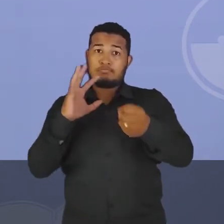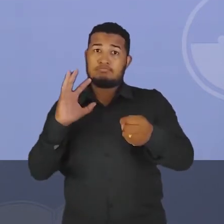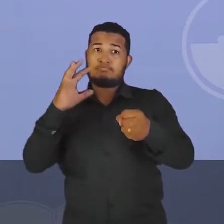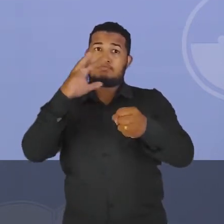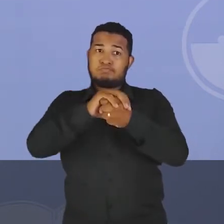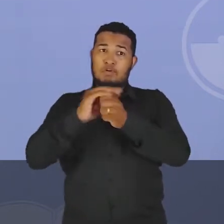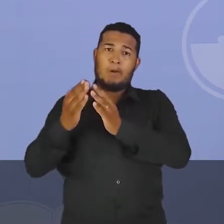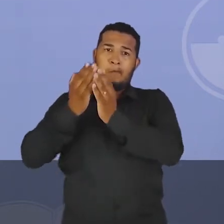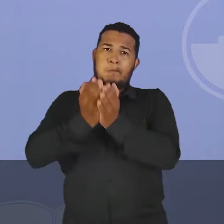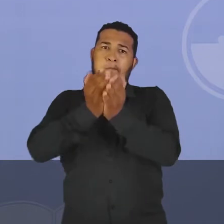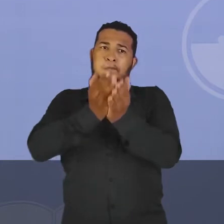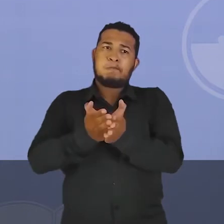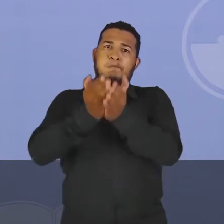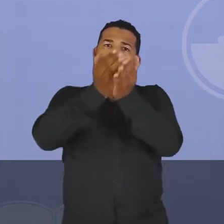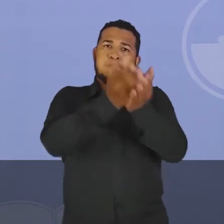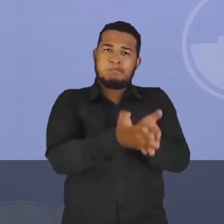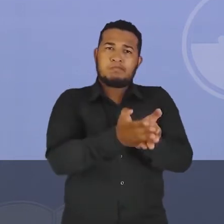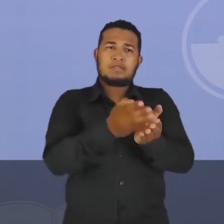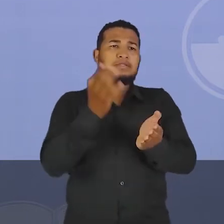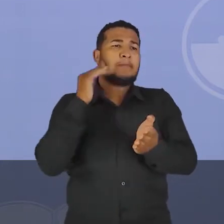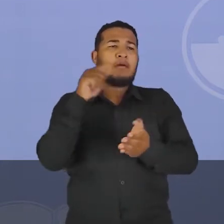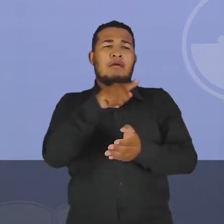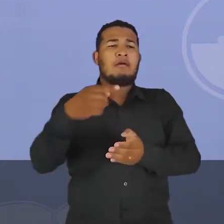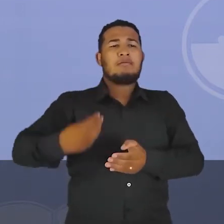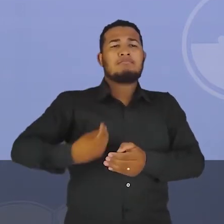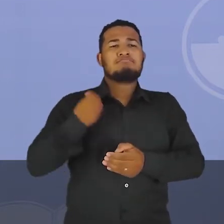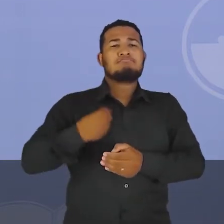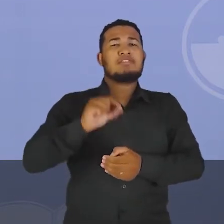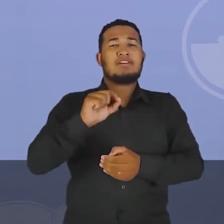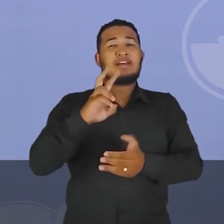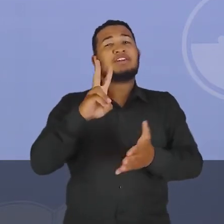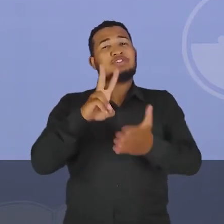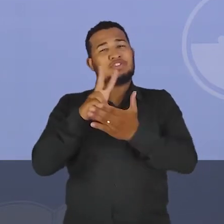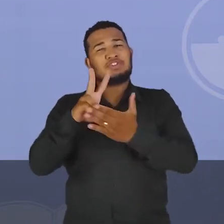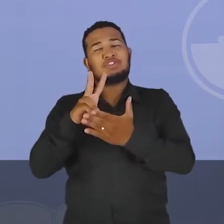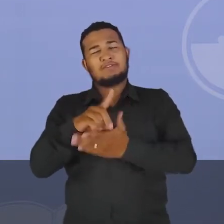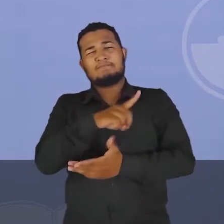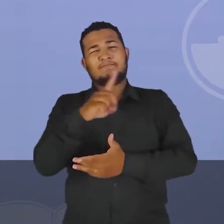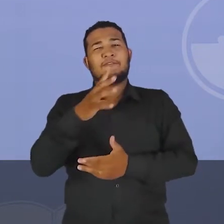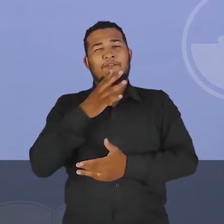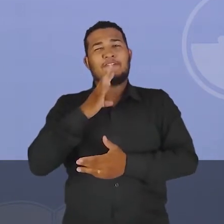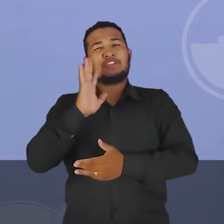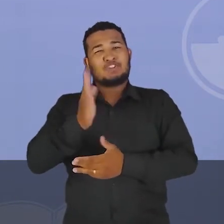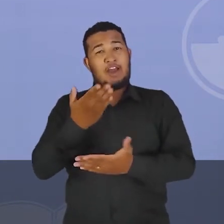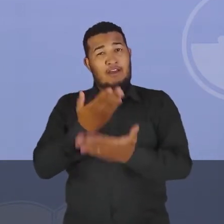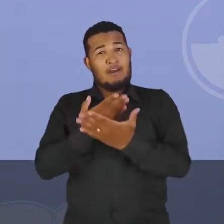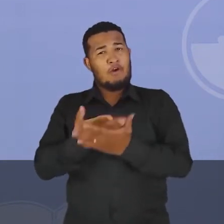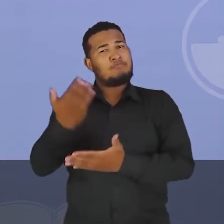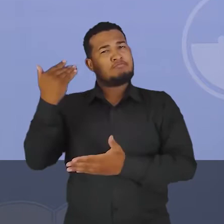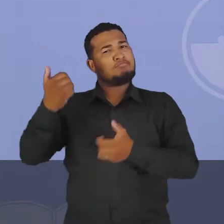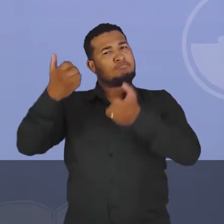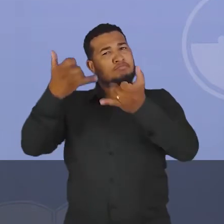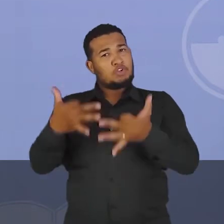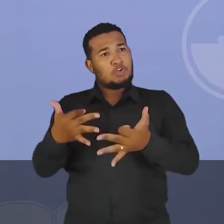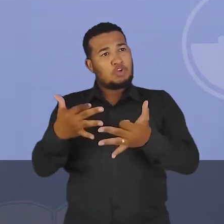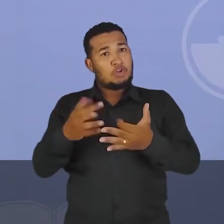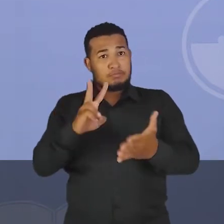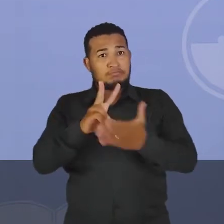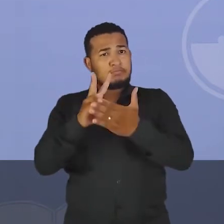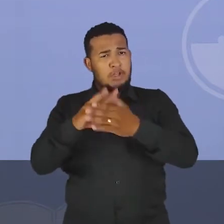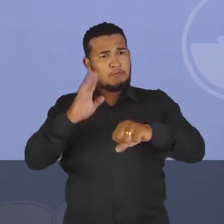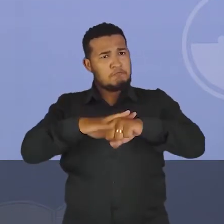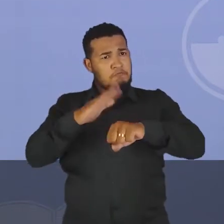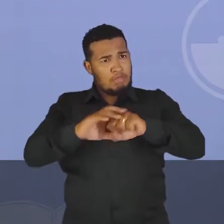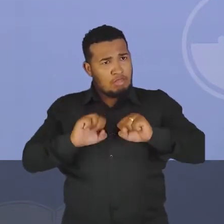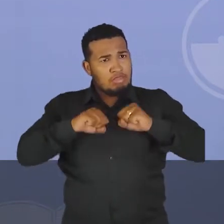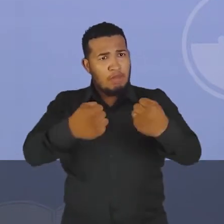a gente sabe que quem habitava as terras eram os indígenas, já falamos em outras aulas. E esses indígenas estavam dispostos a defender suas terras.